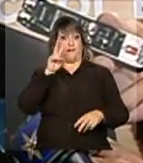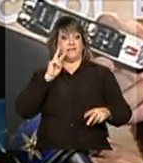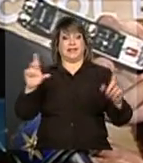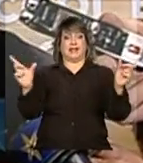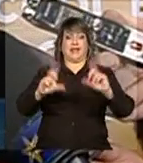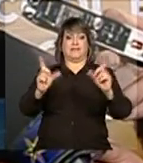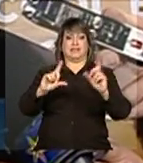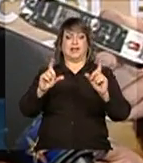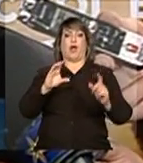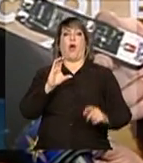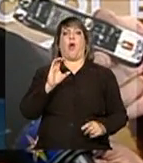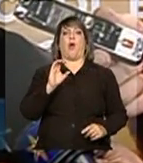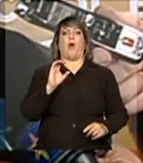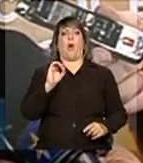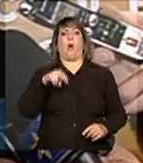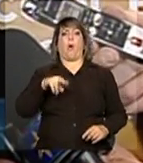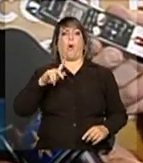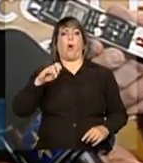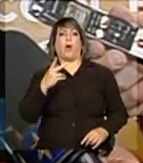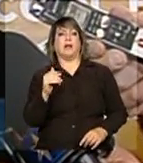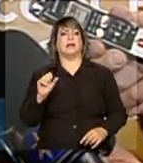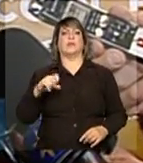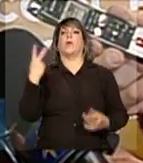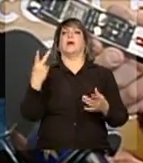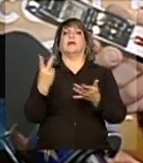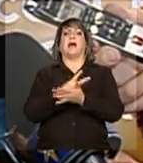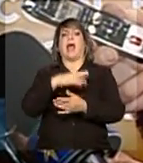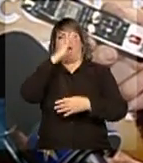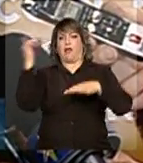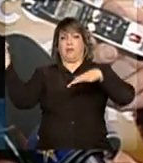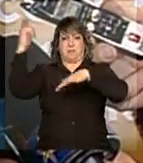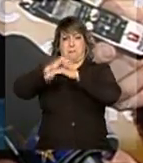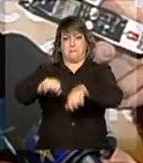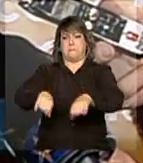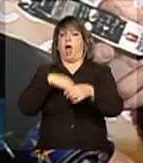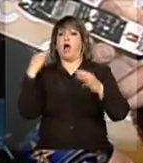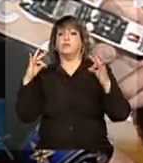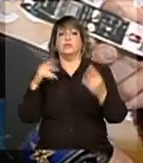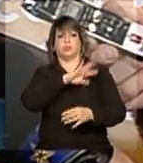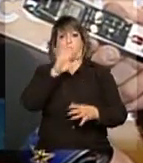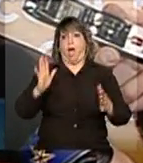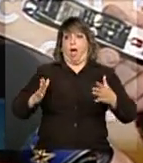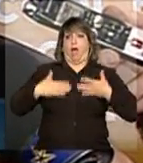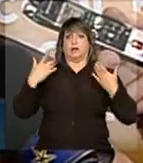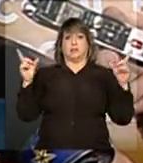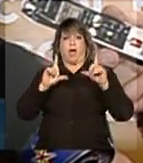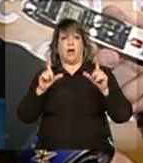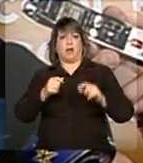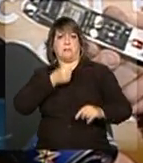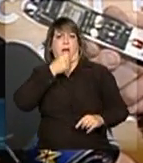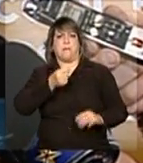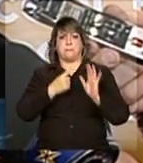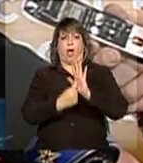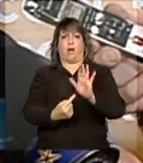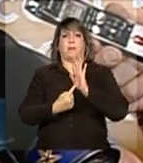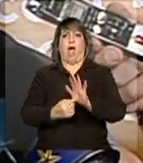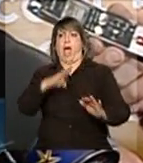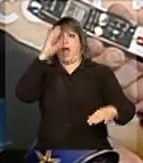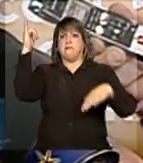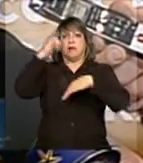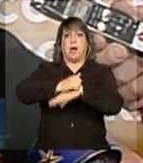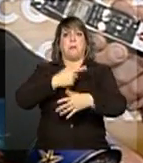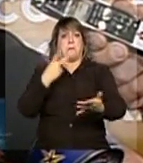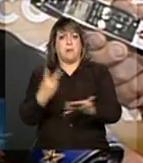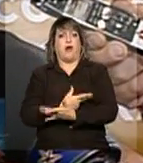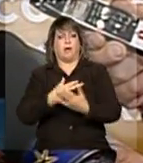em Congonhas, e que um acidente daquele, a mídia realmente se concentra, que tem uma repercussão